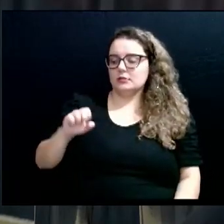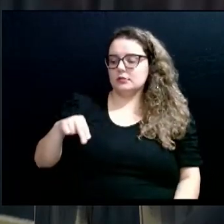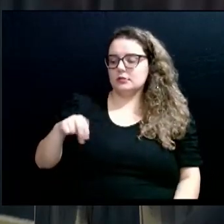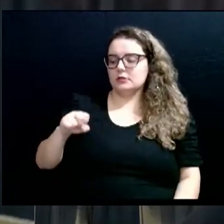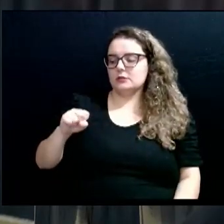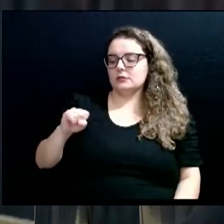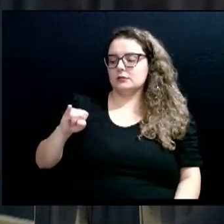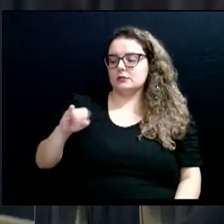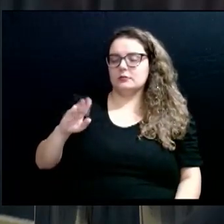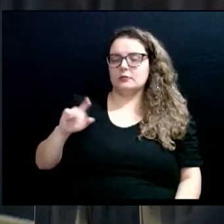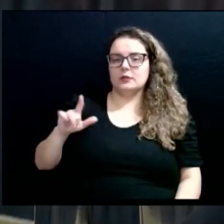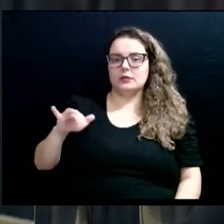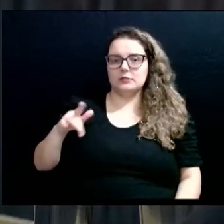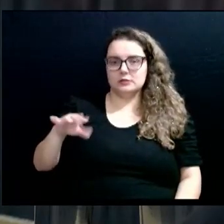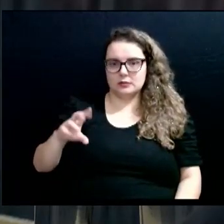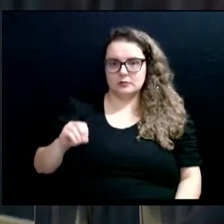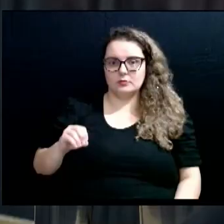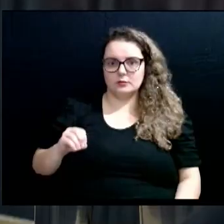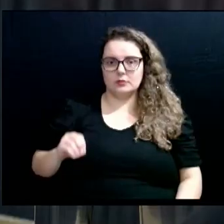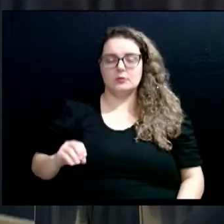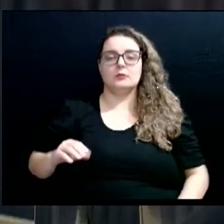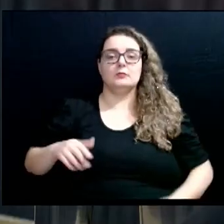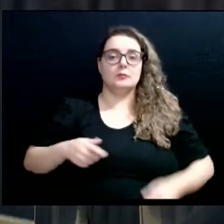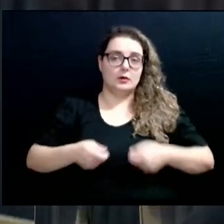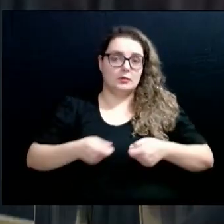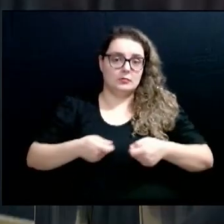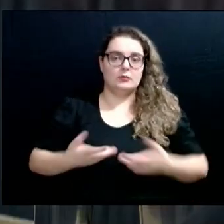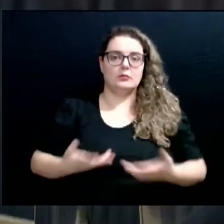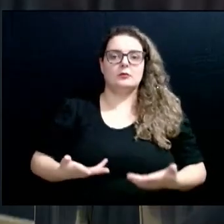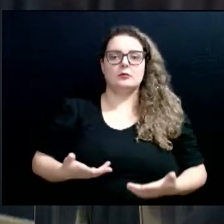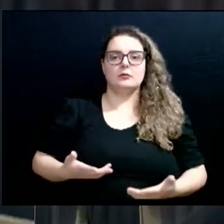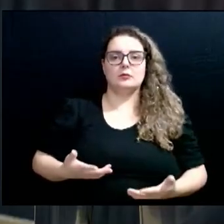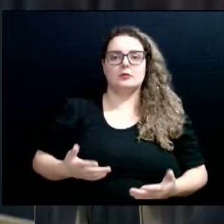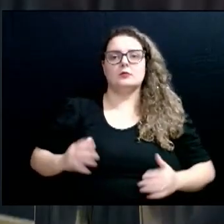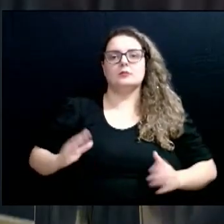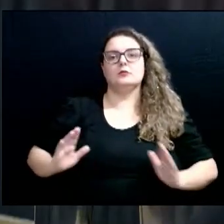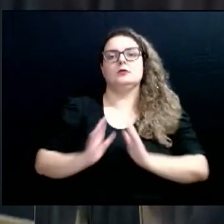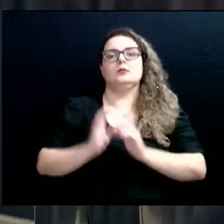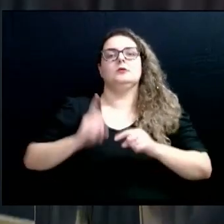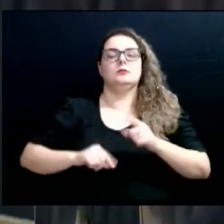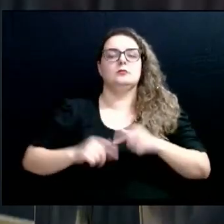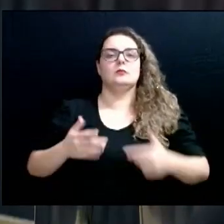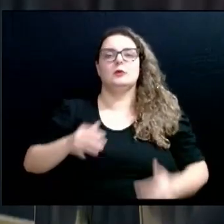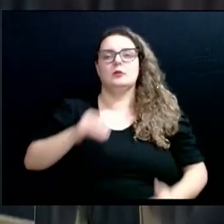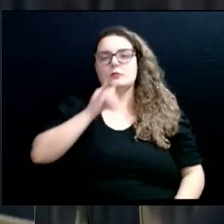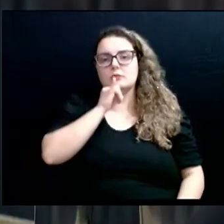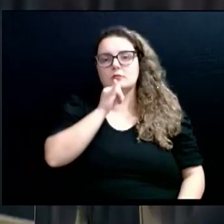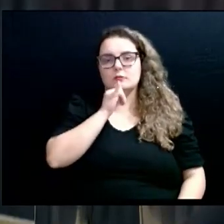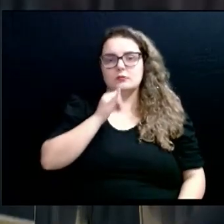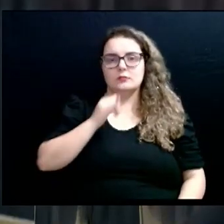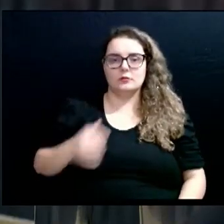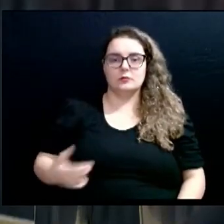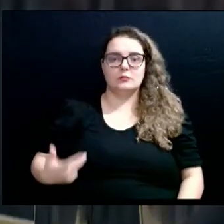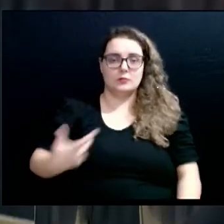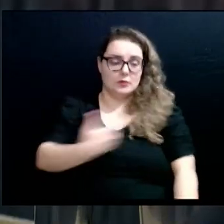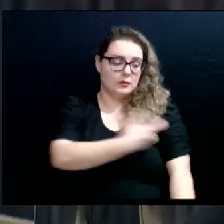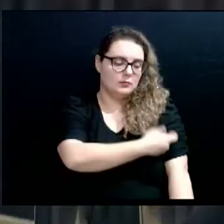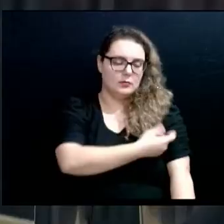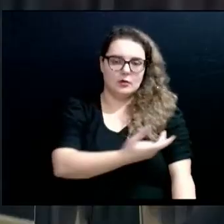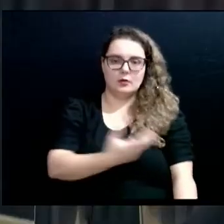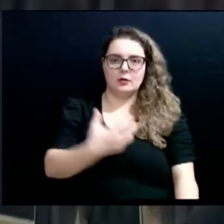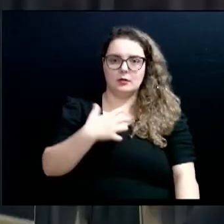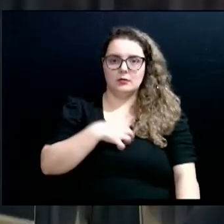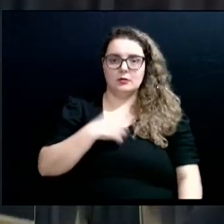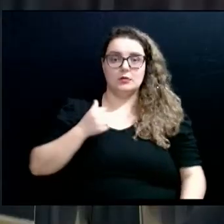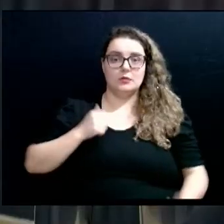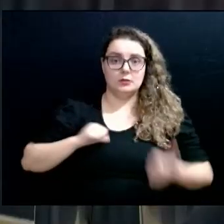então, diante desses objetos aversivos, por exemplo, você tá ali com a agulha, você vai começar a sentir ansiedade. Aham. Aí